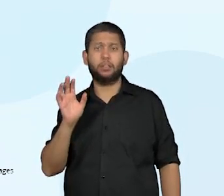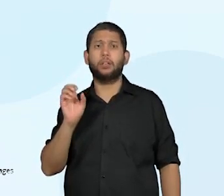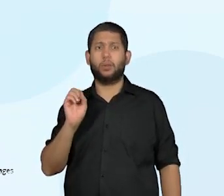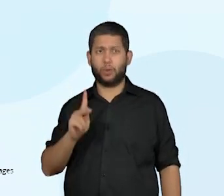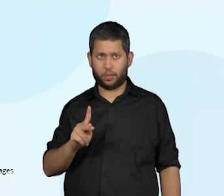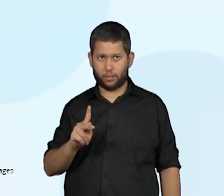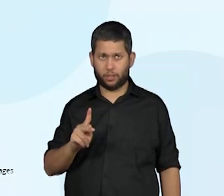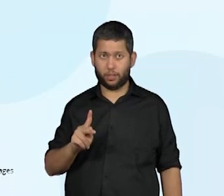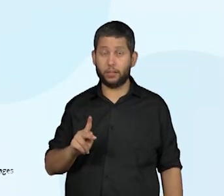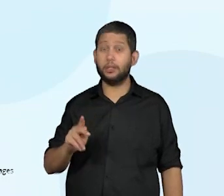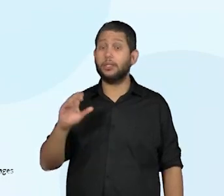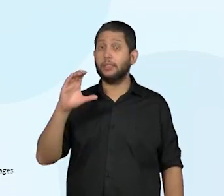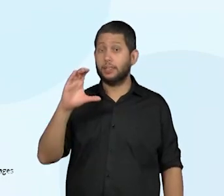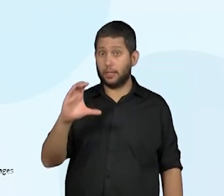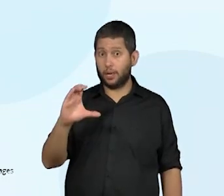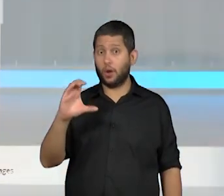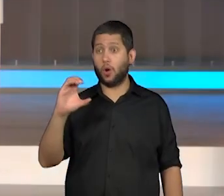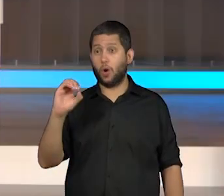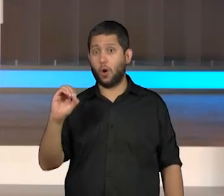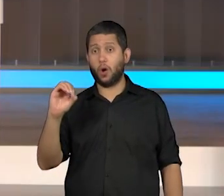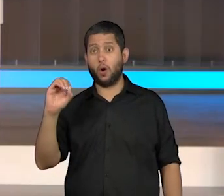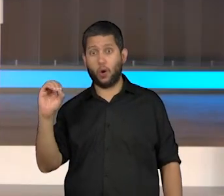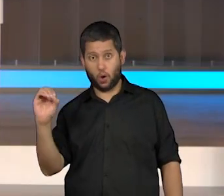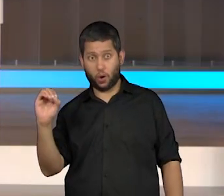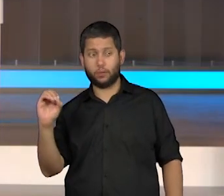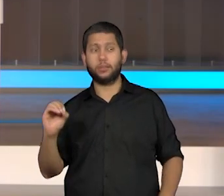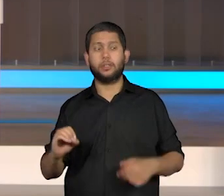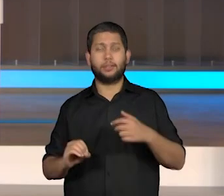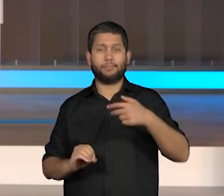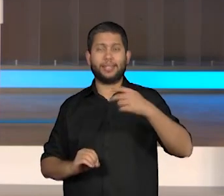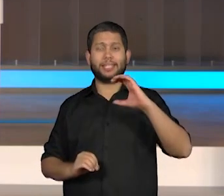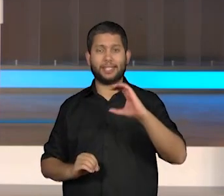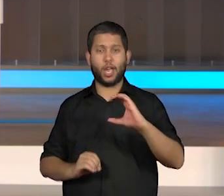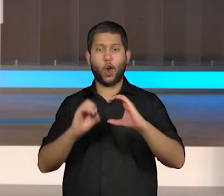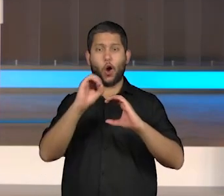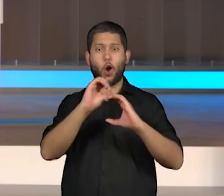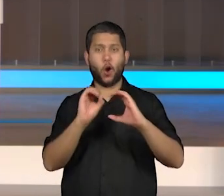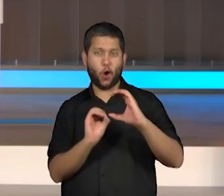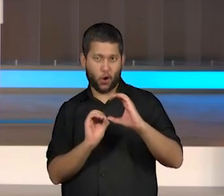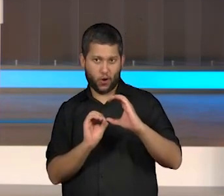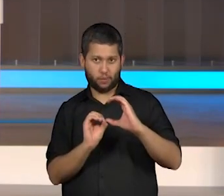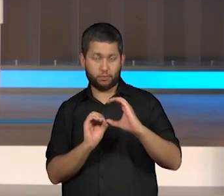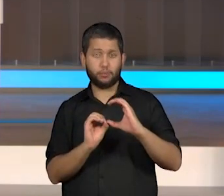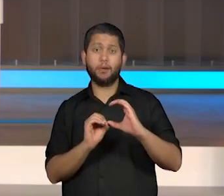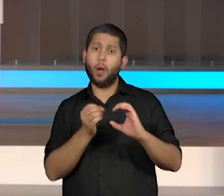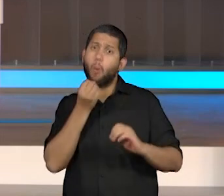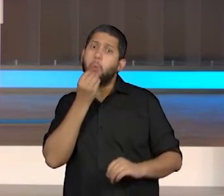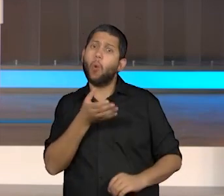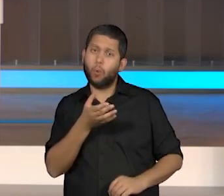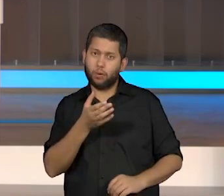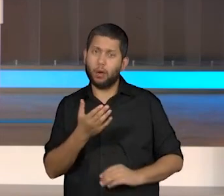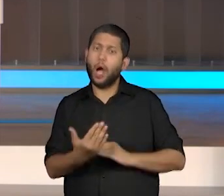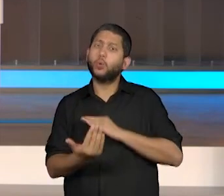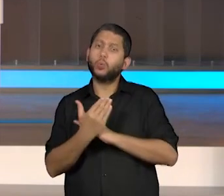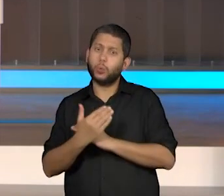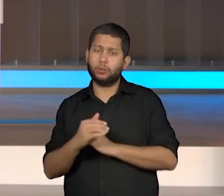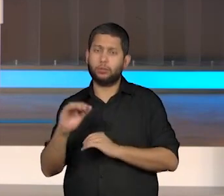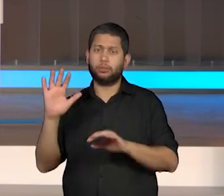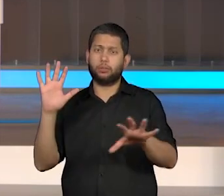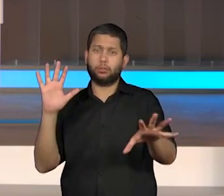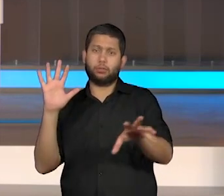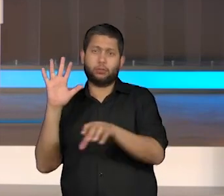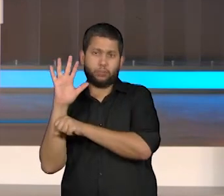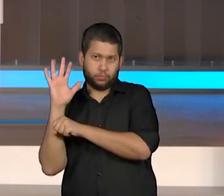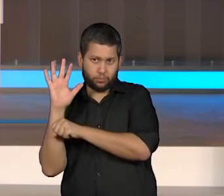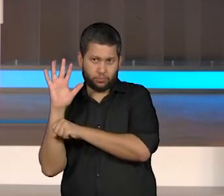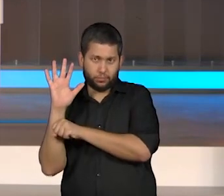carbono ajuda aí as plantas na fotossíntese, tá? Então, é um gás que está presente no ar.